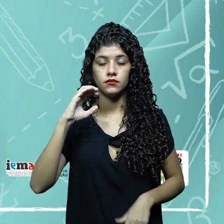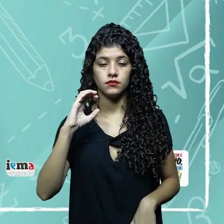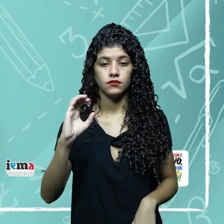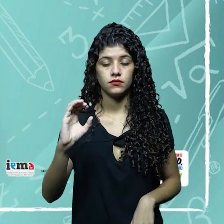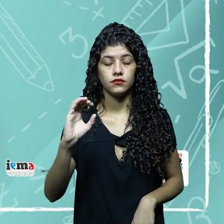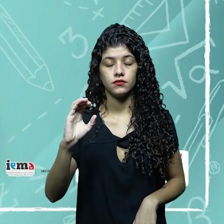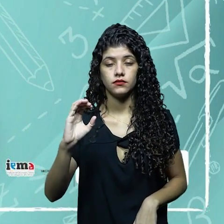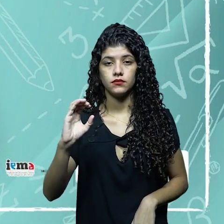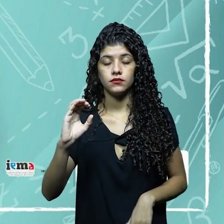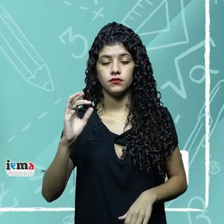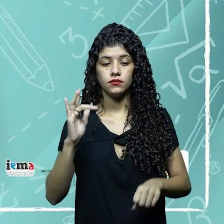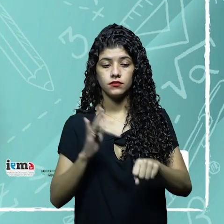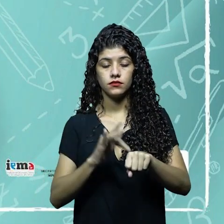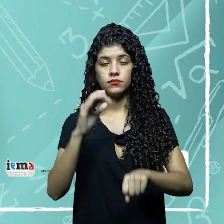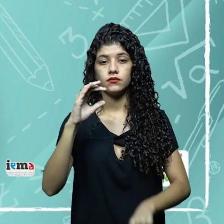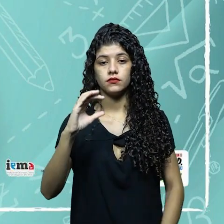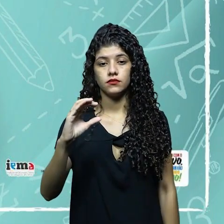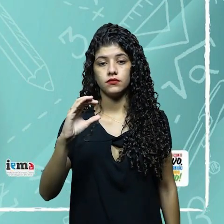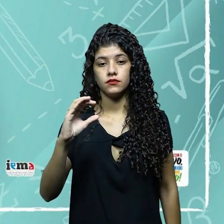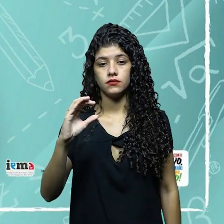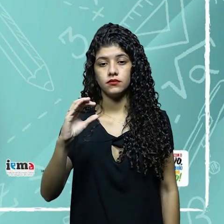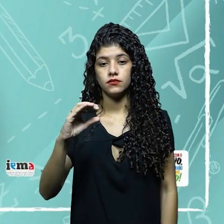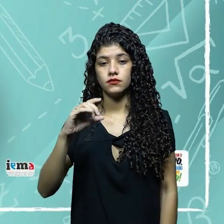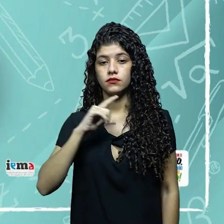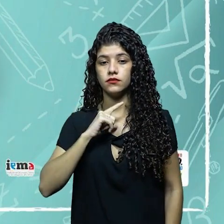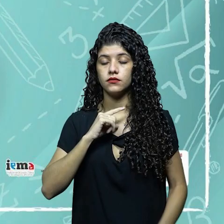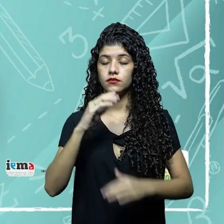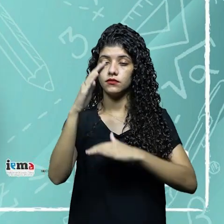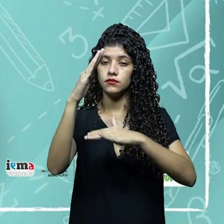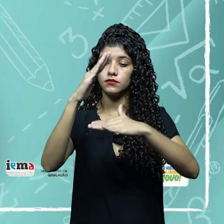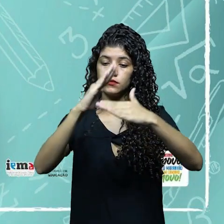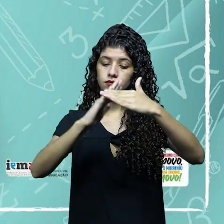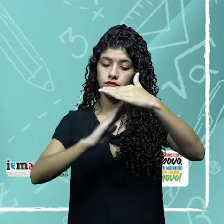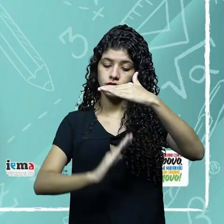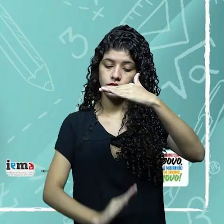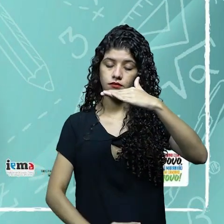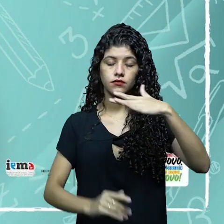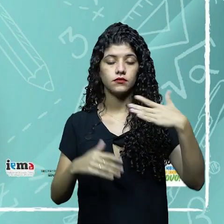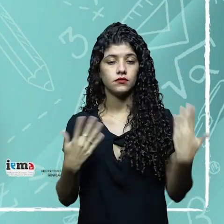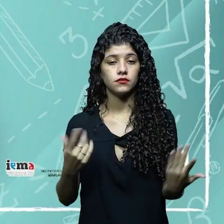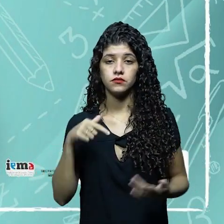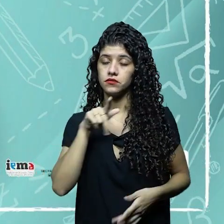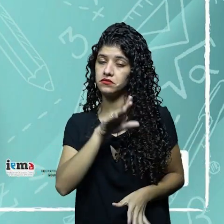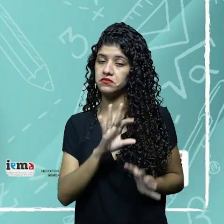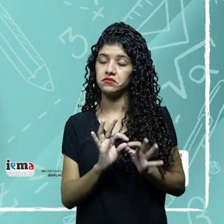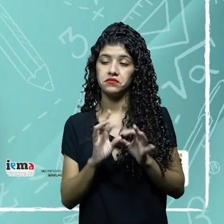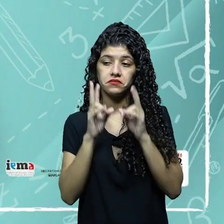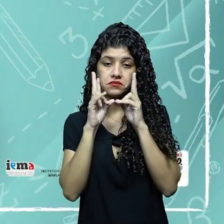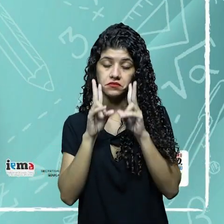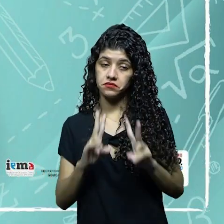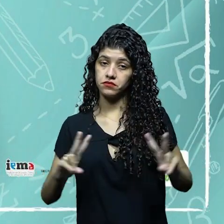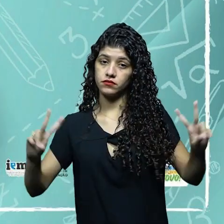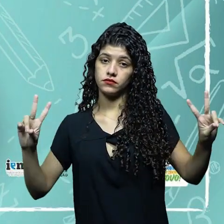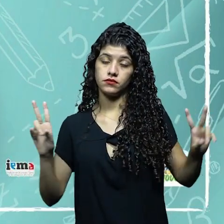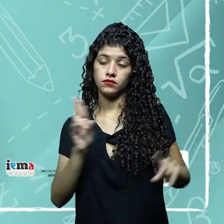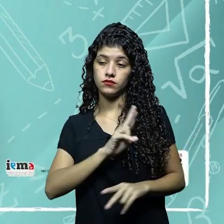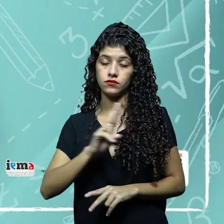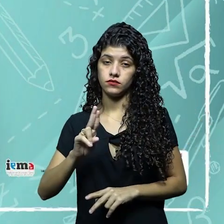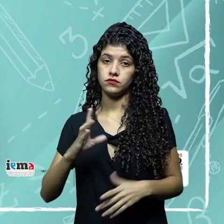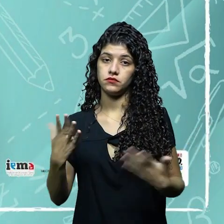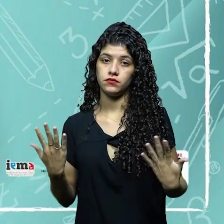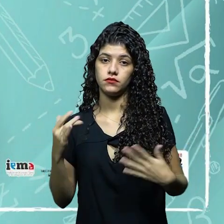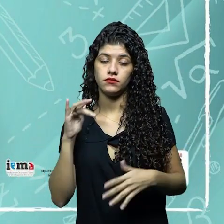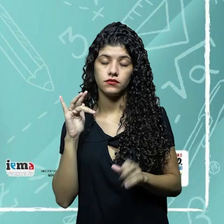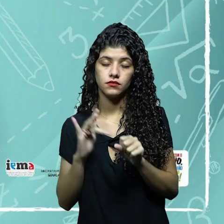então clica no C, e aí vai aparecer várias opções para você, e aí você visualiza onde está o nome